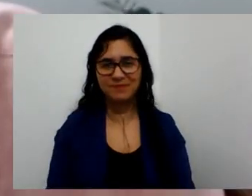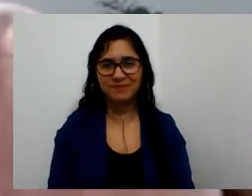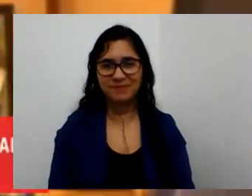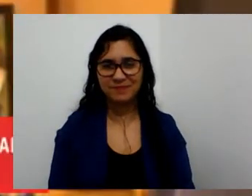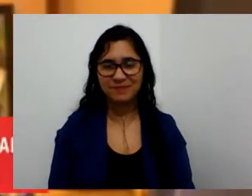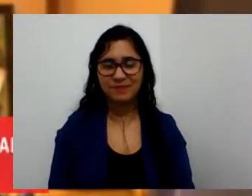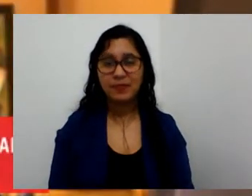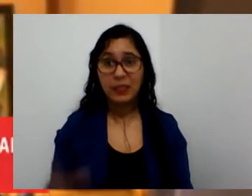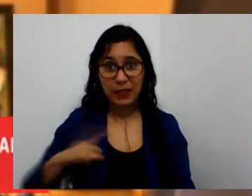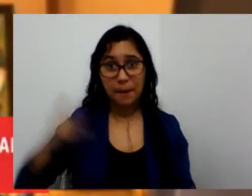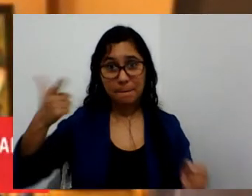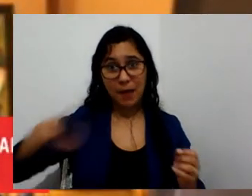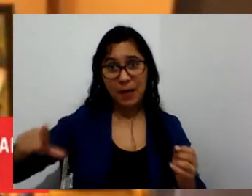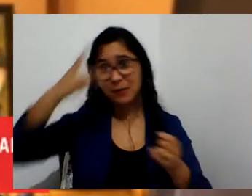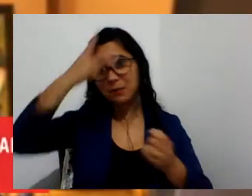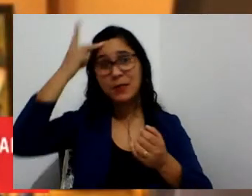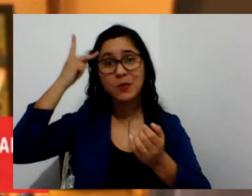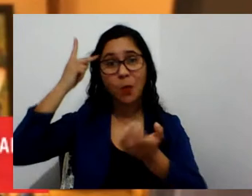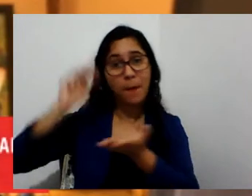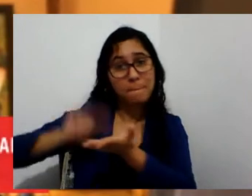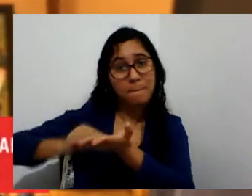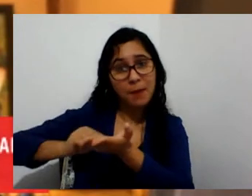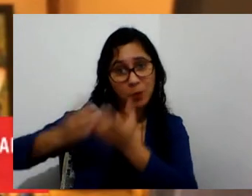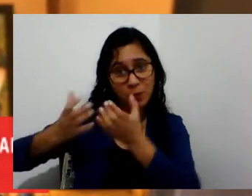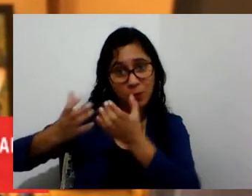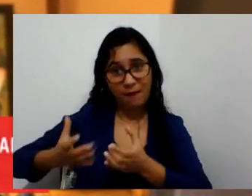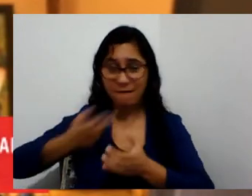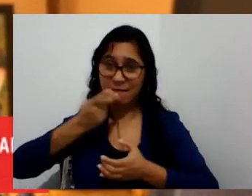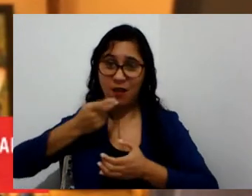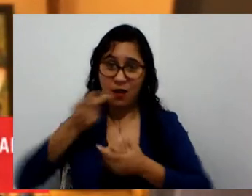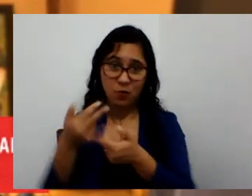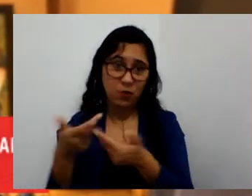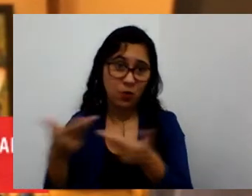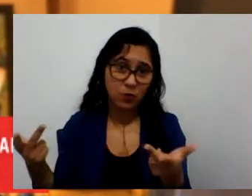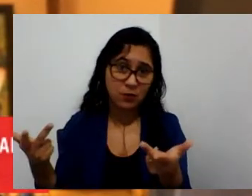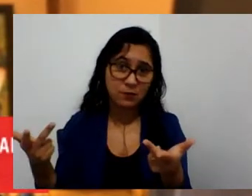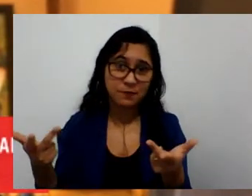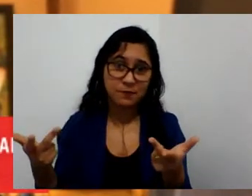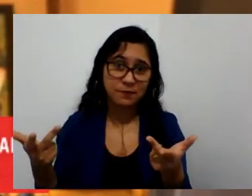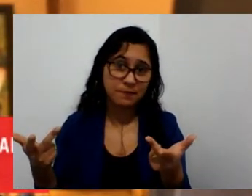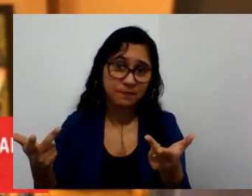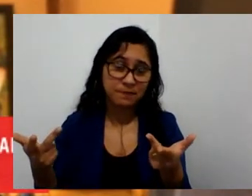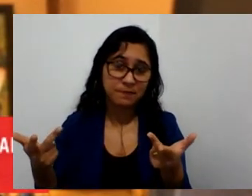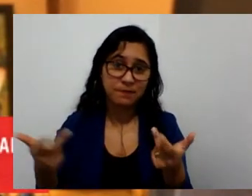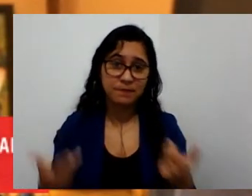Algum outro membro da comissão eleitoral gostaria de fazer um comunicado?